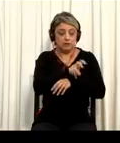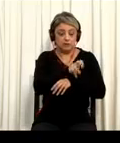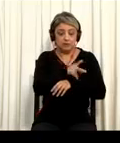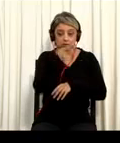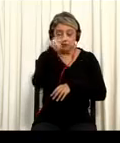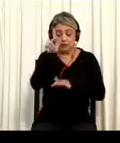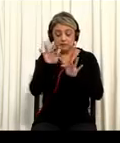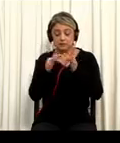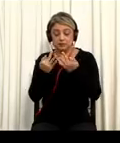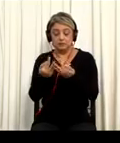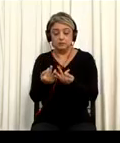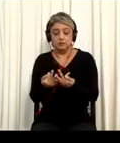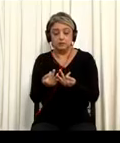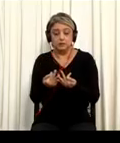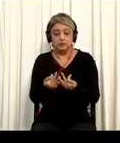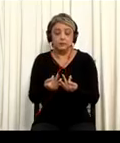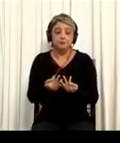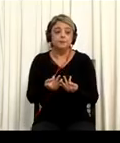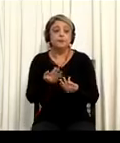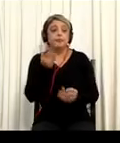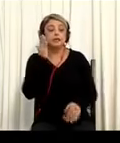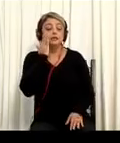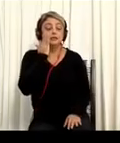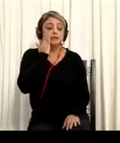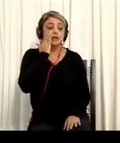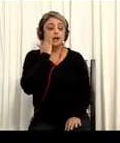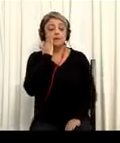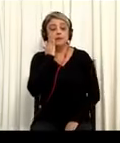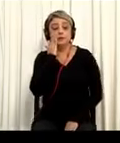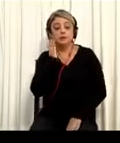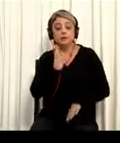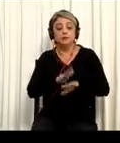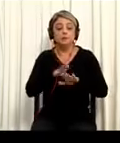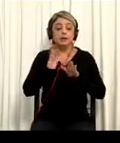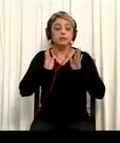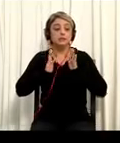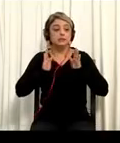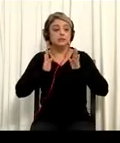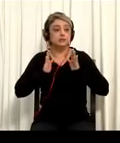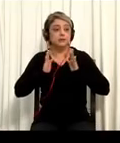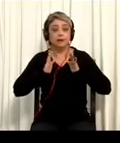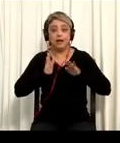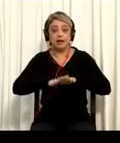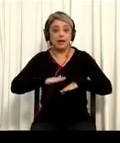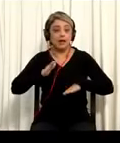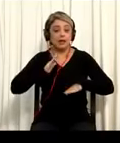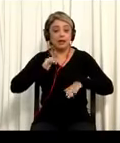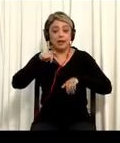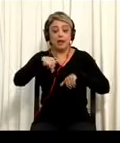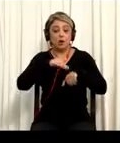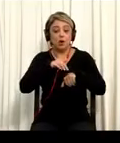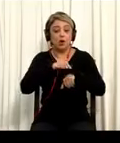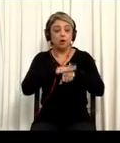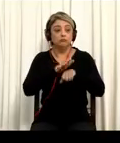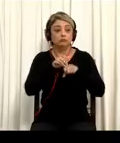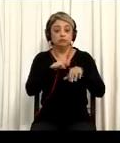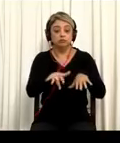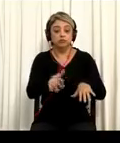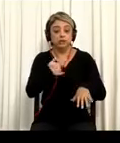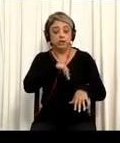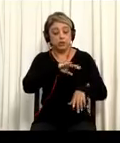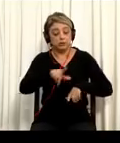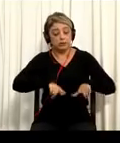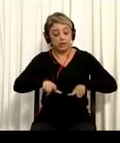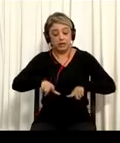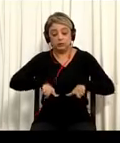famílias. A gente sabe que os mais ricos estão ficando mais ricos durante essa pandemia e nós,